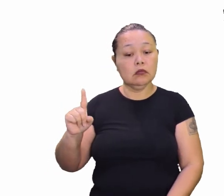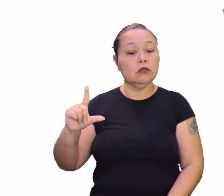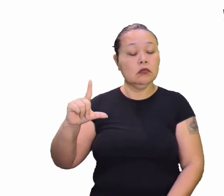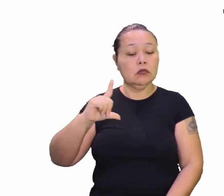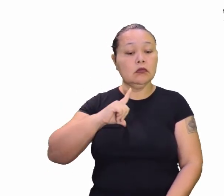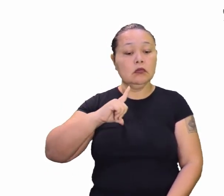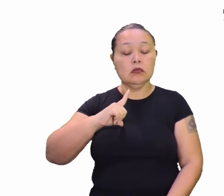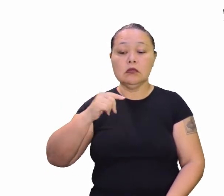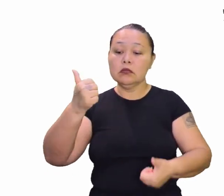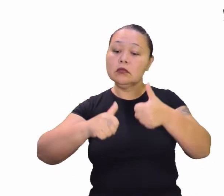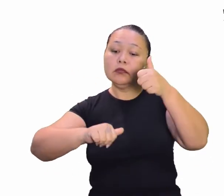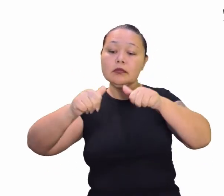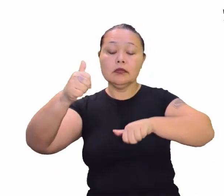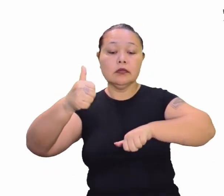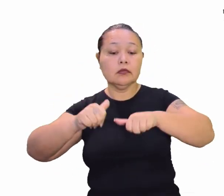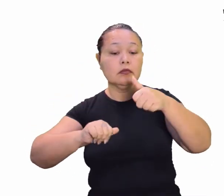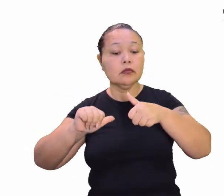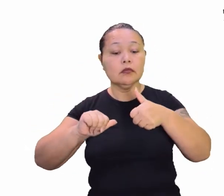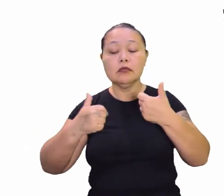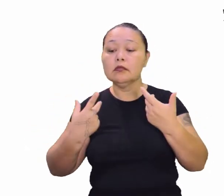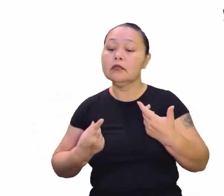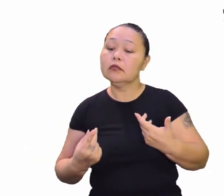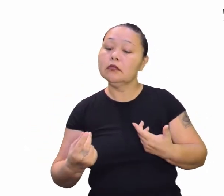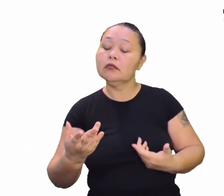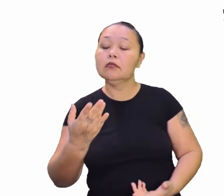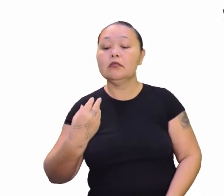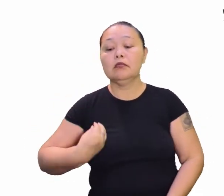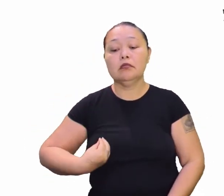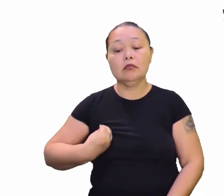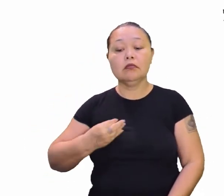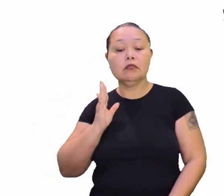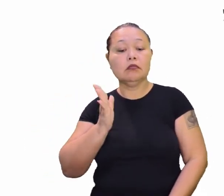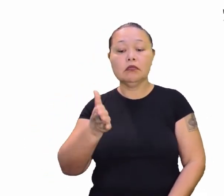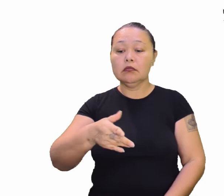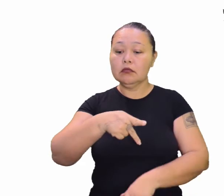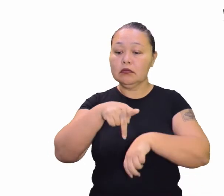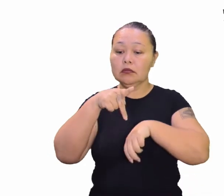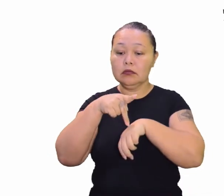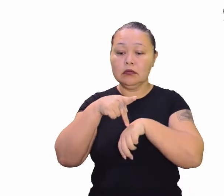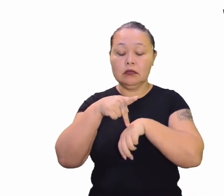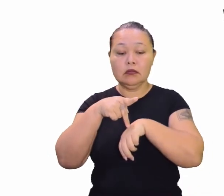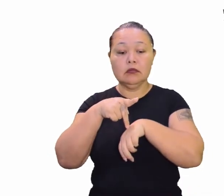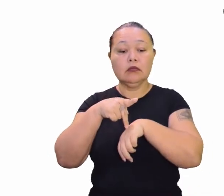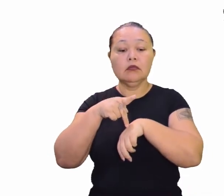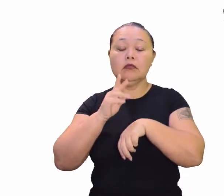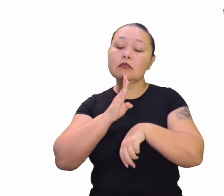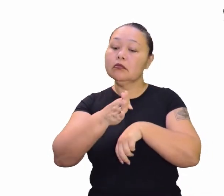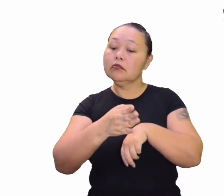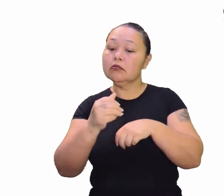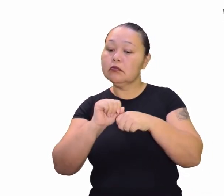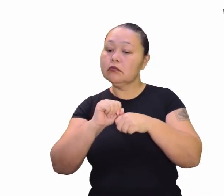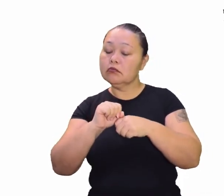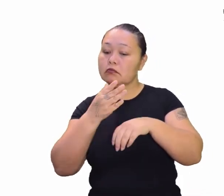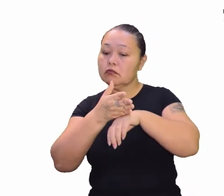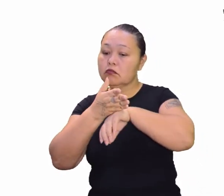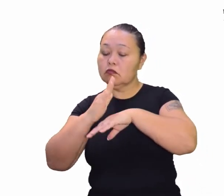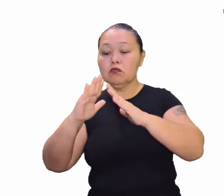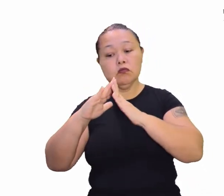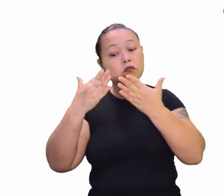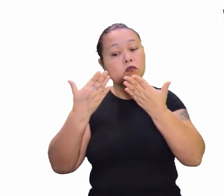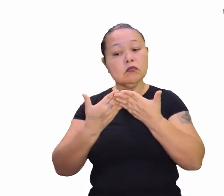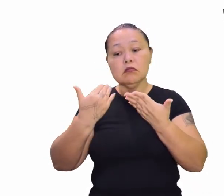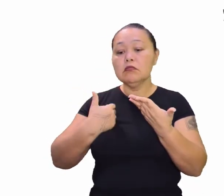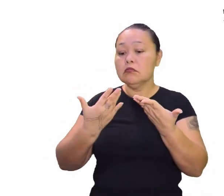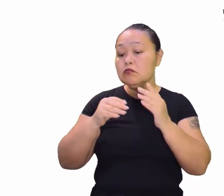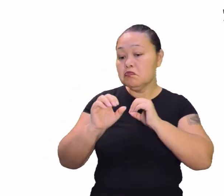está analisando a expectativa de vida daquele determinado país. Se é acesso ao conhecimento, está